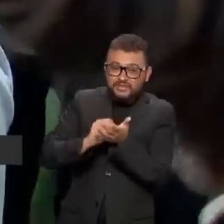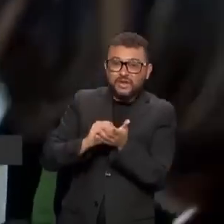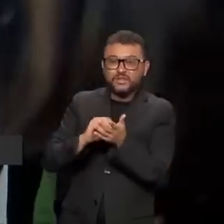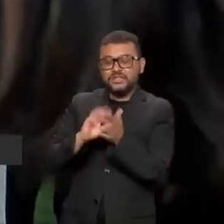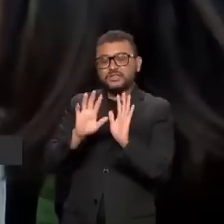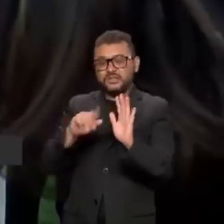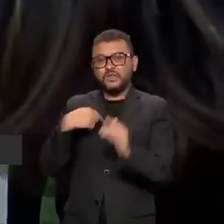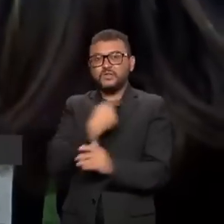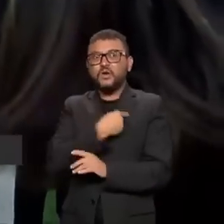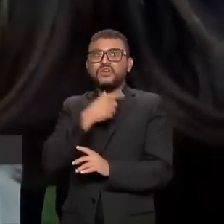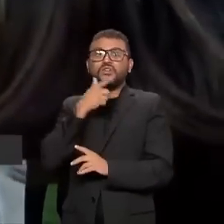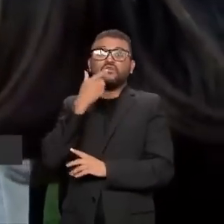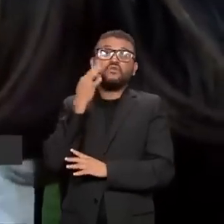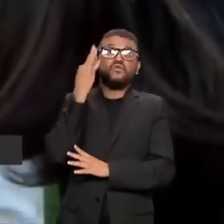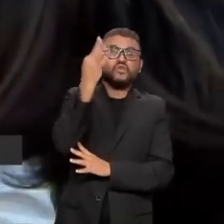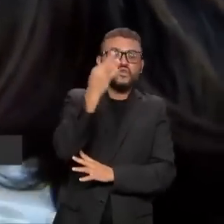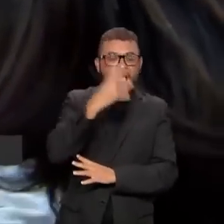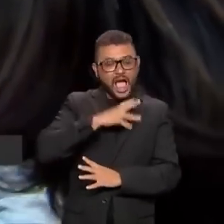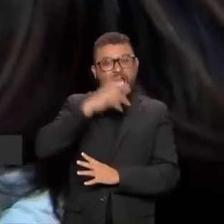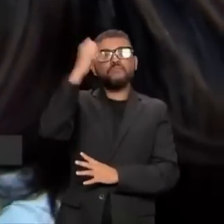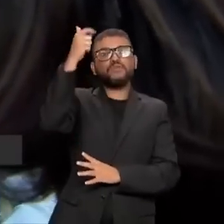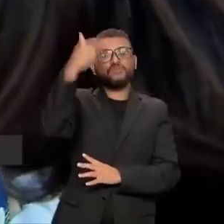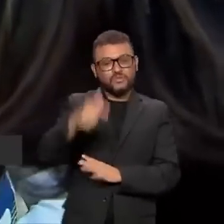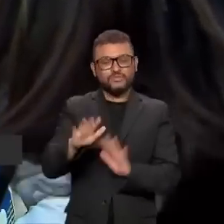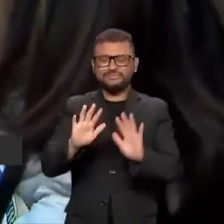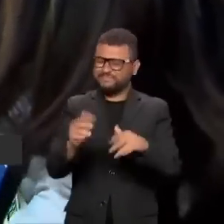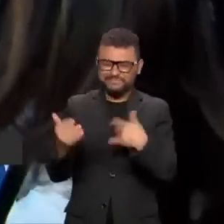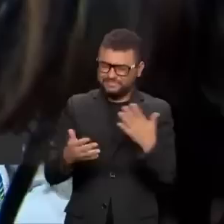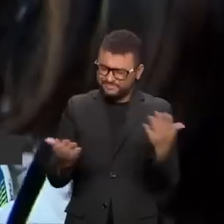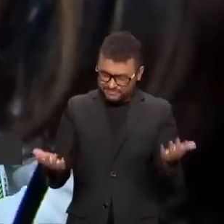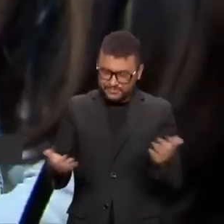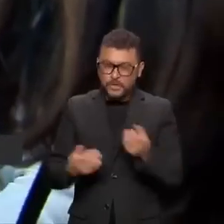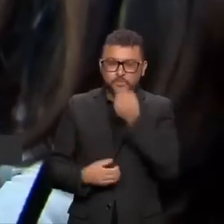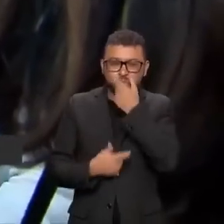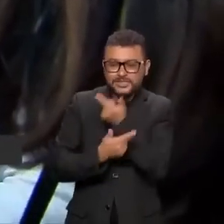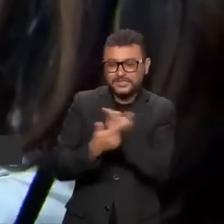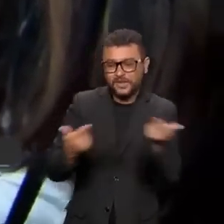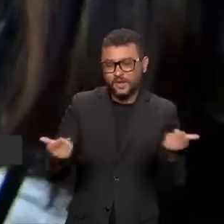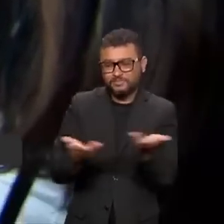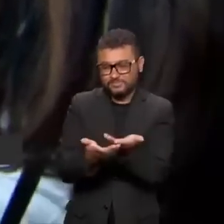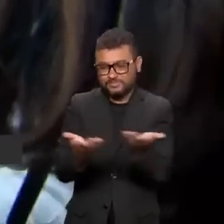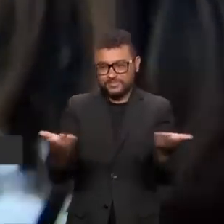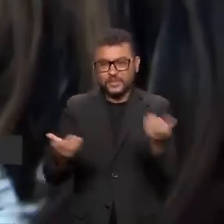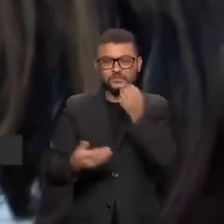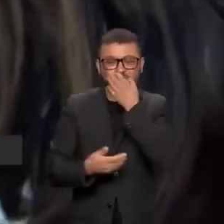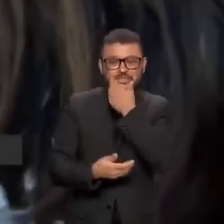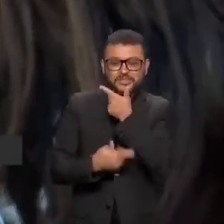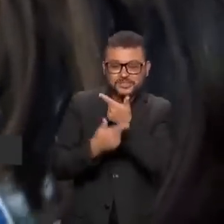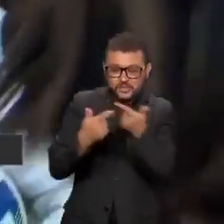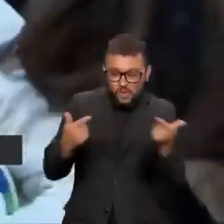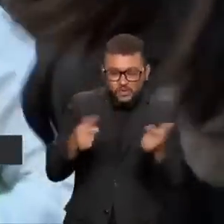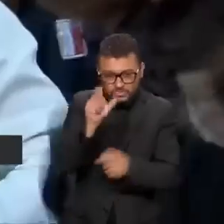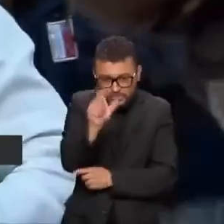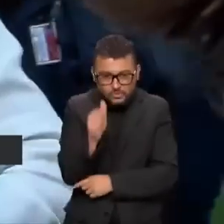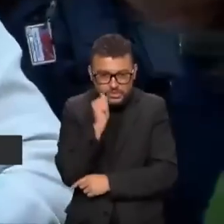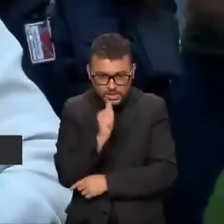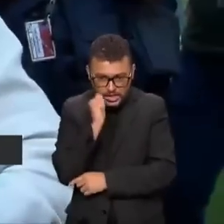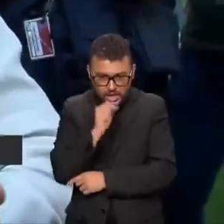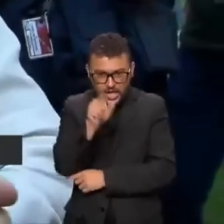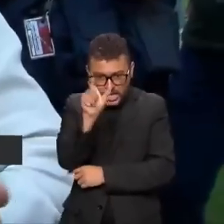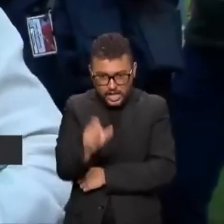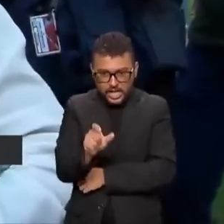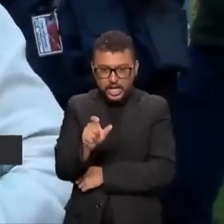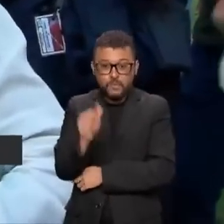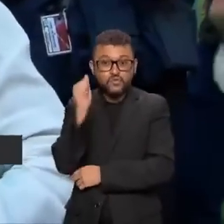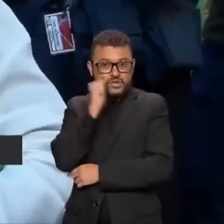gente possa ser campeão outra vez. No mais é isso, Bia. Boa sorte, querida. Boa sorte para você. A nossa